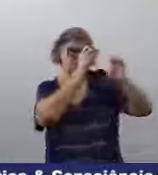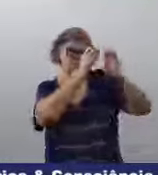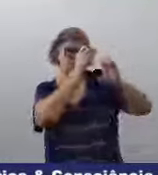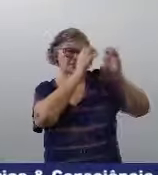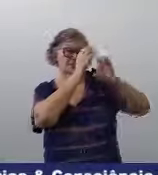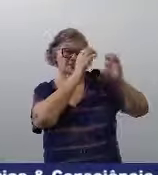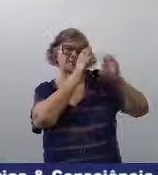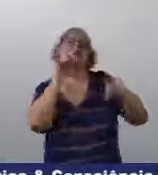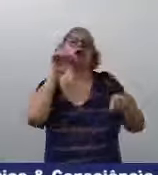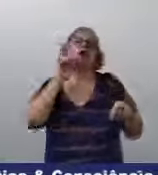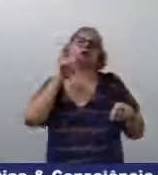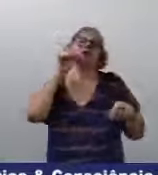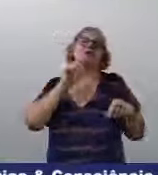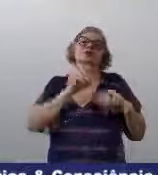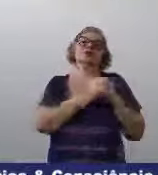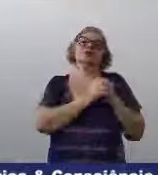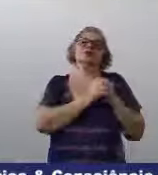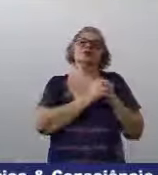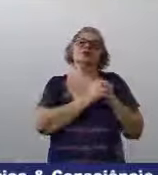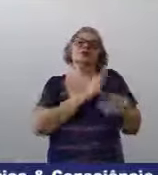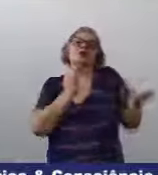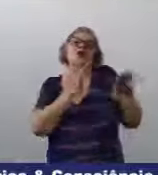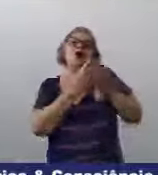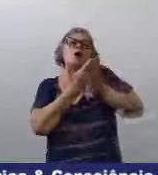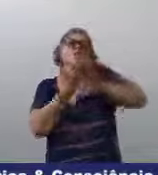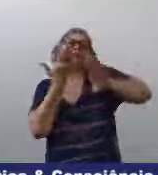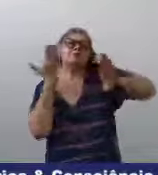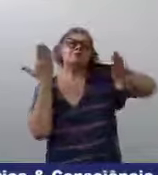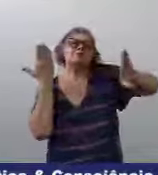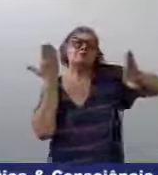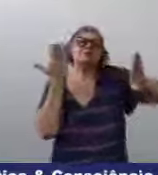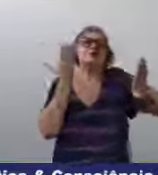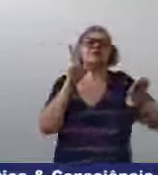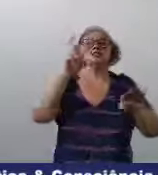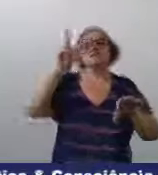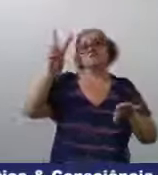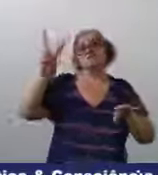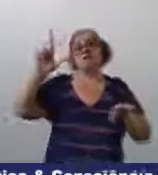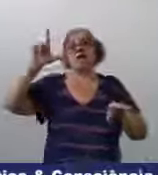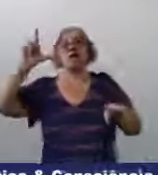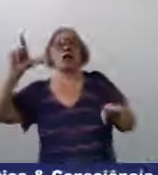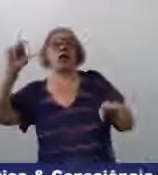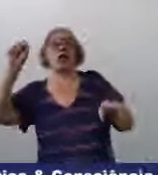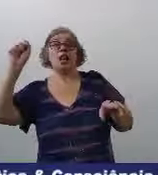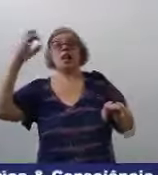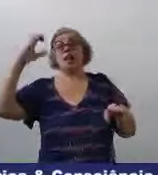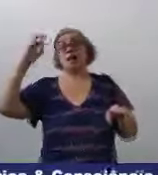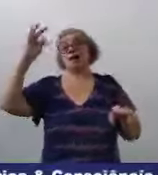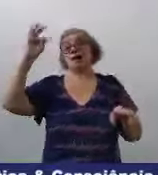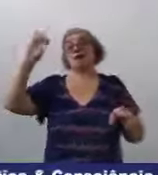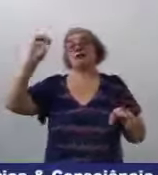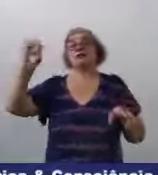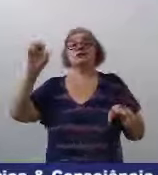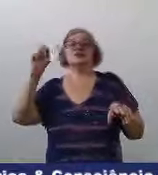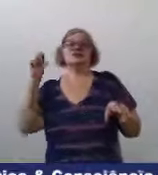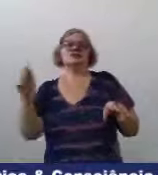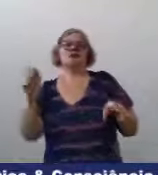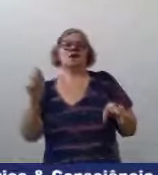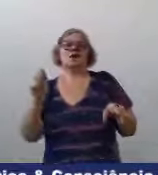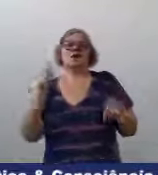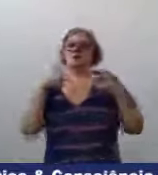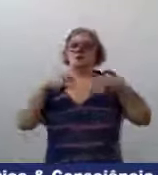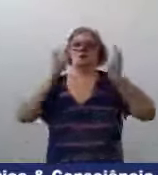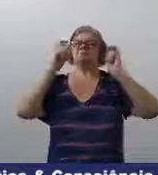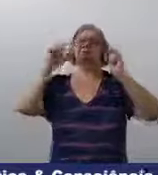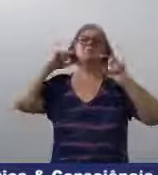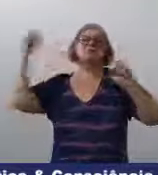num observatório astronômico norte-americano os limites da Via Láctea e notou um estranho ruído de fundo que ele